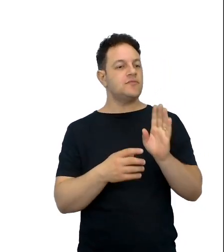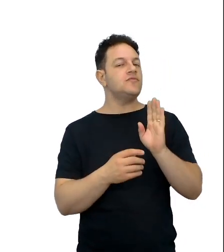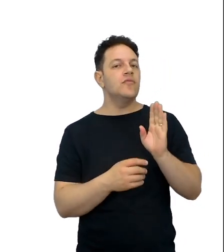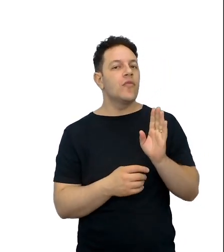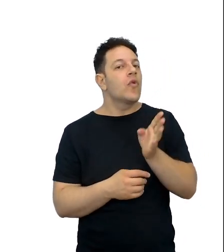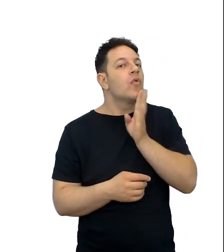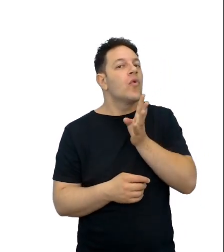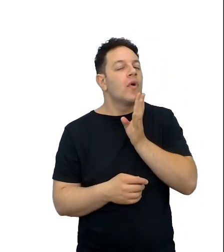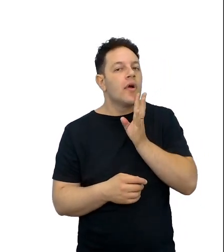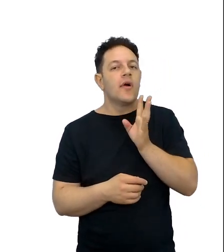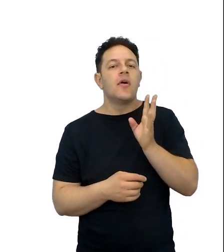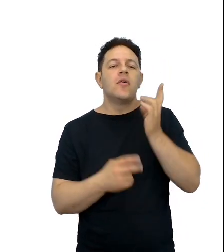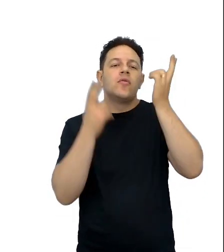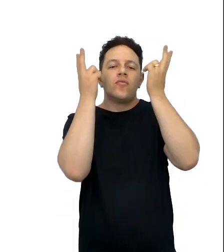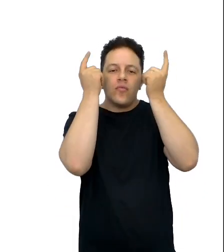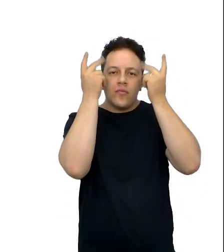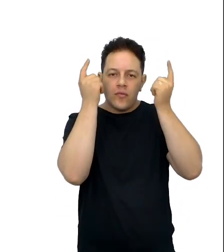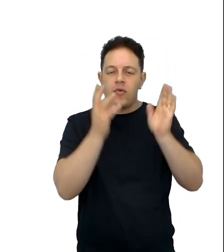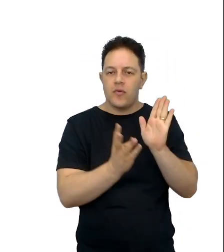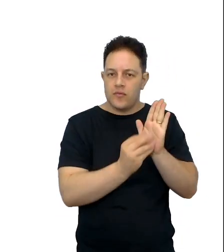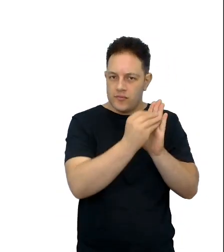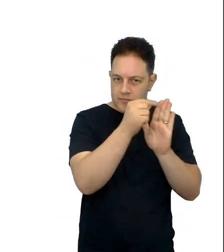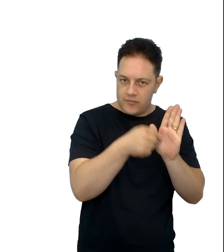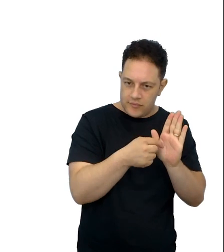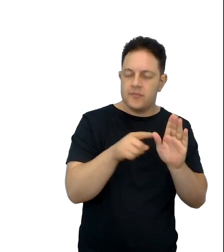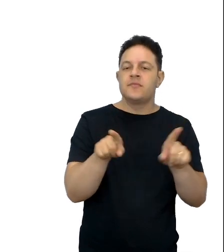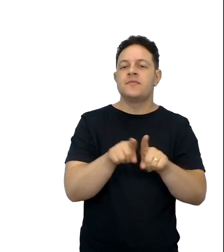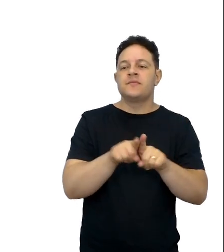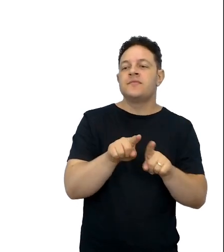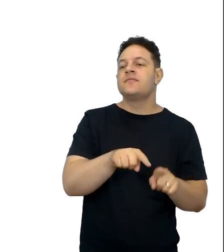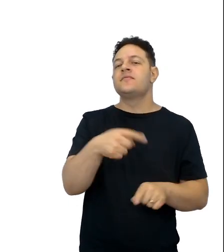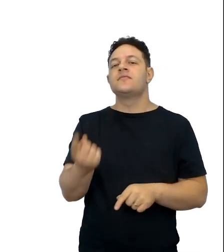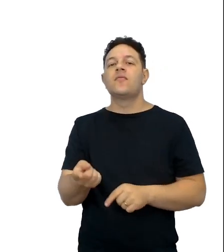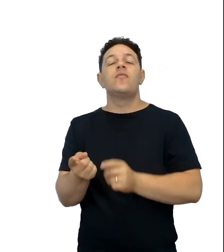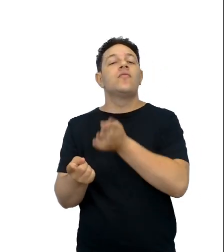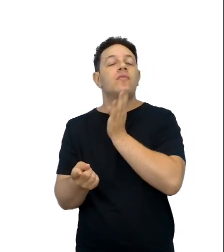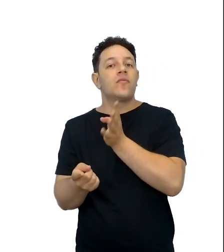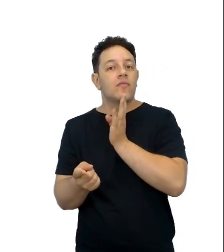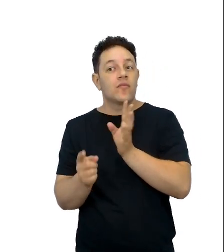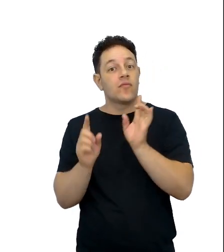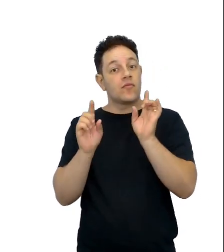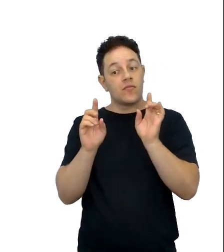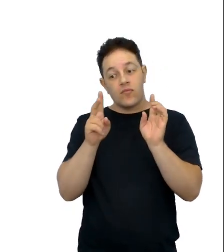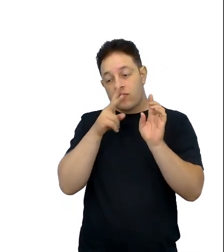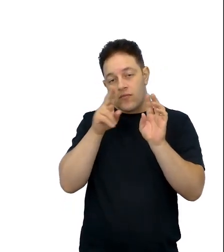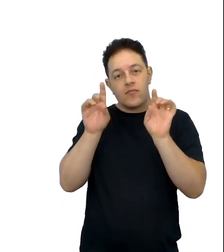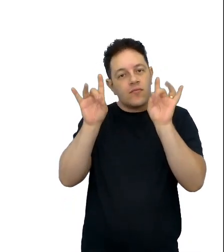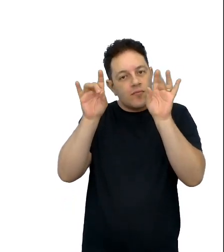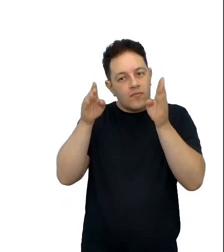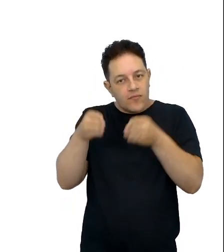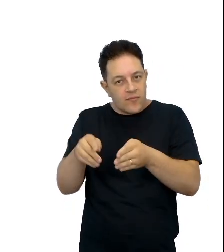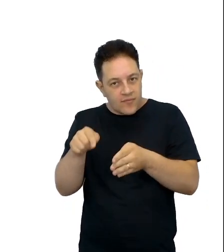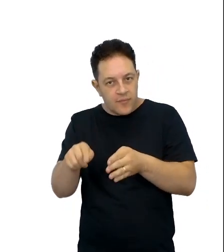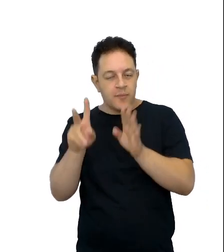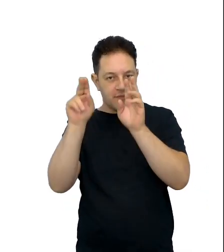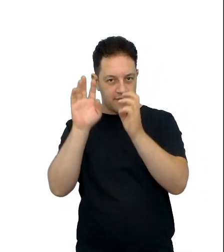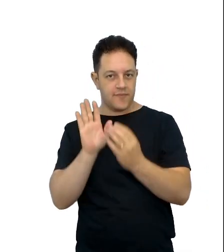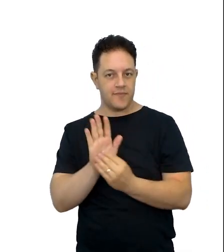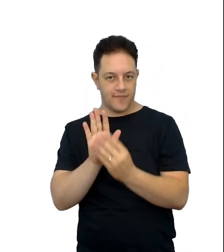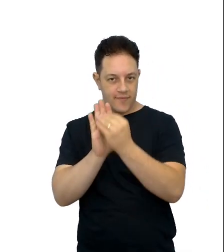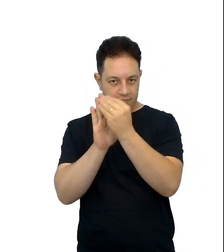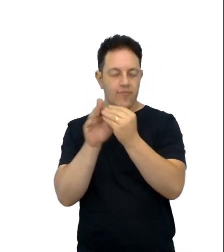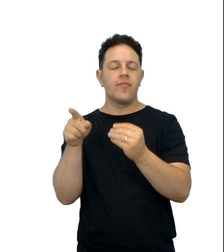conhecimento comum do conteúdo, qual a diferença do conhecimento especializado do conteúdo. Ela fala de um